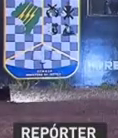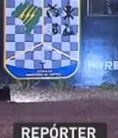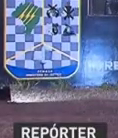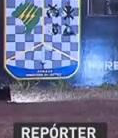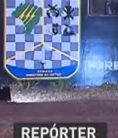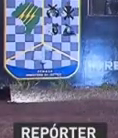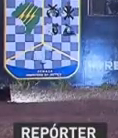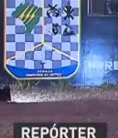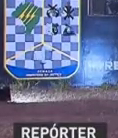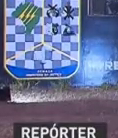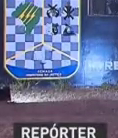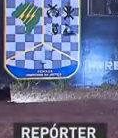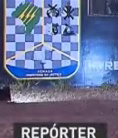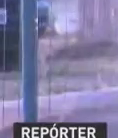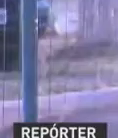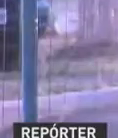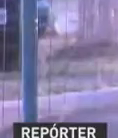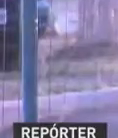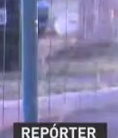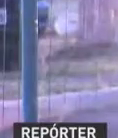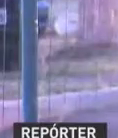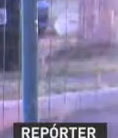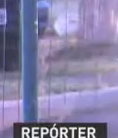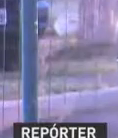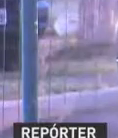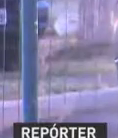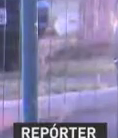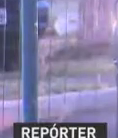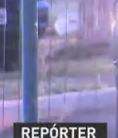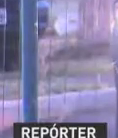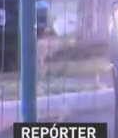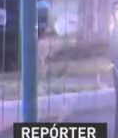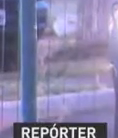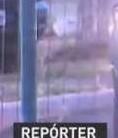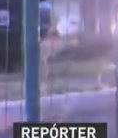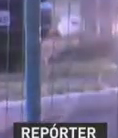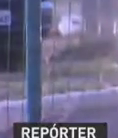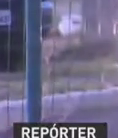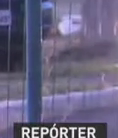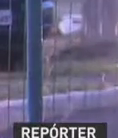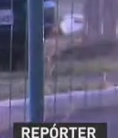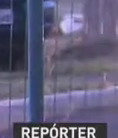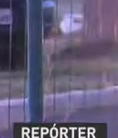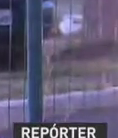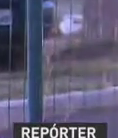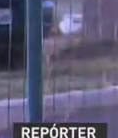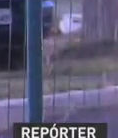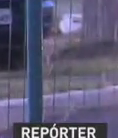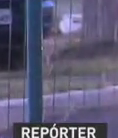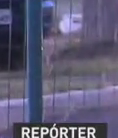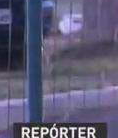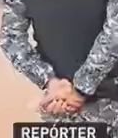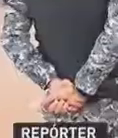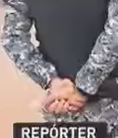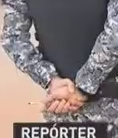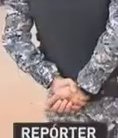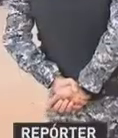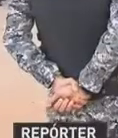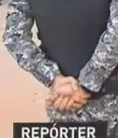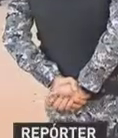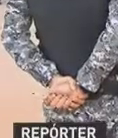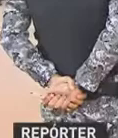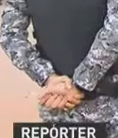O sol ainda não tinha aparecido, mas a movimentação de policiais da Força Nacional de Segurança já era intensa. Os